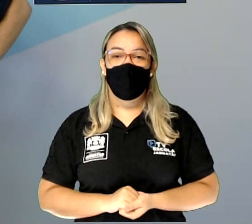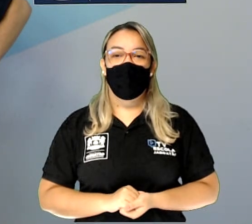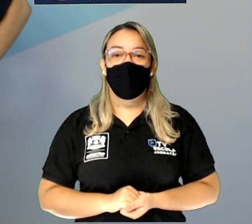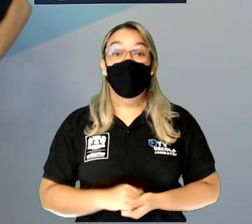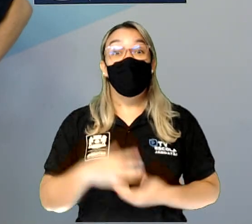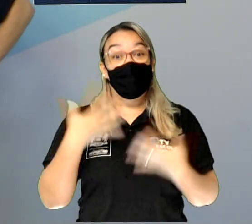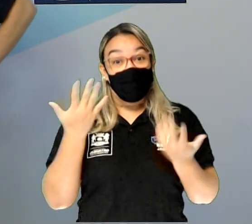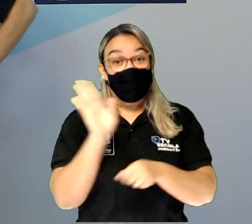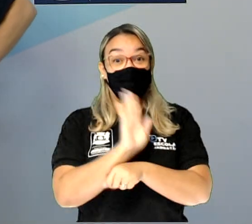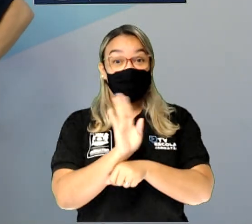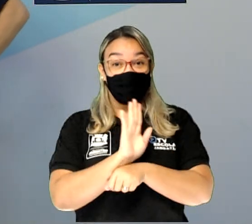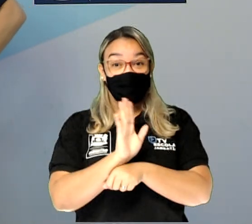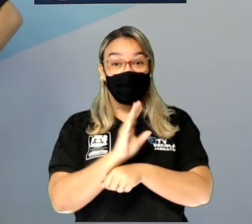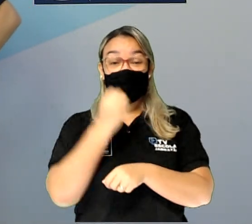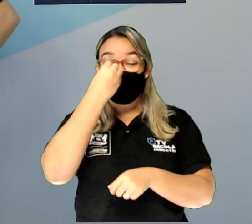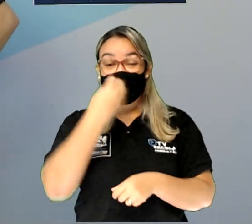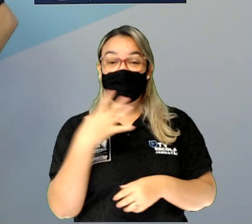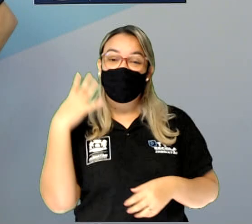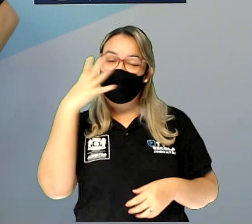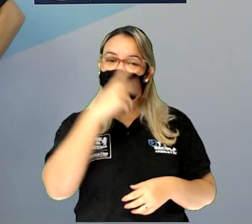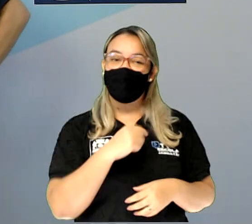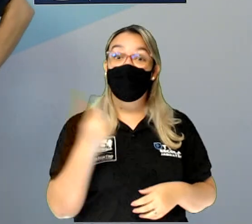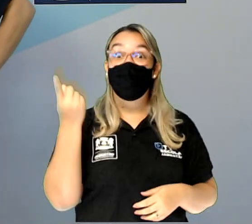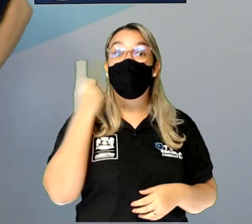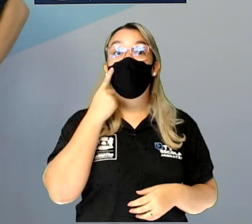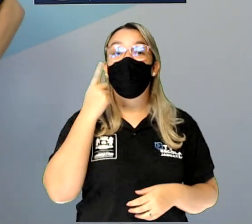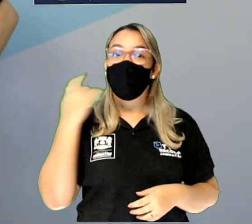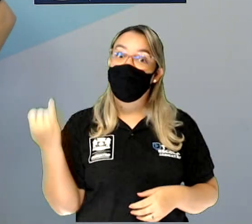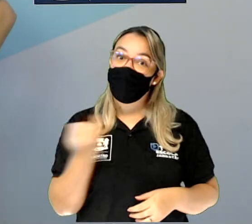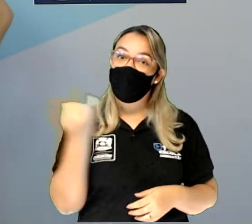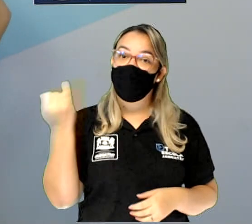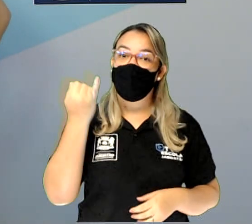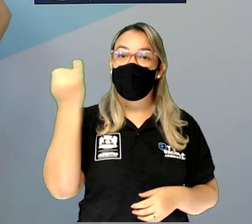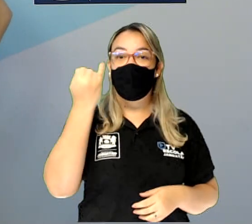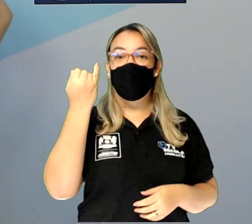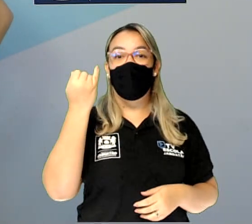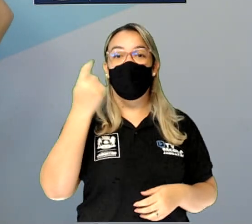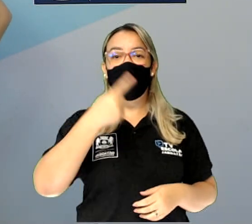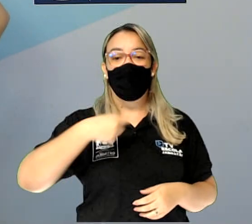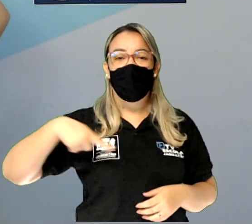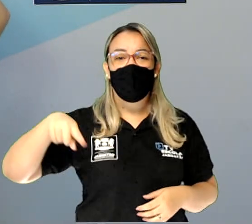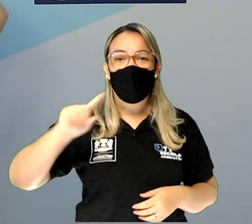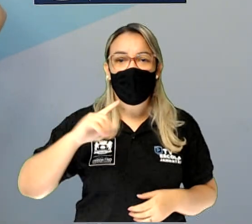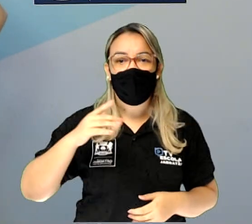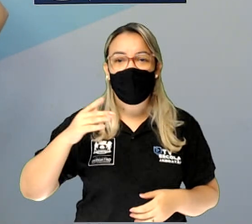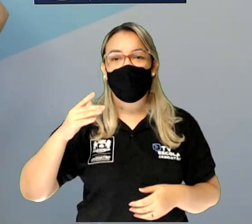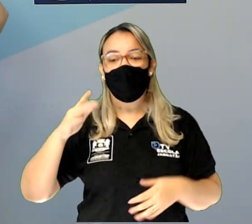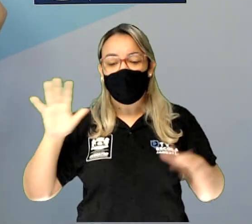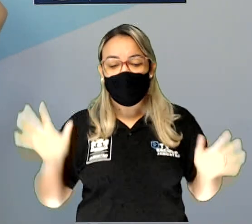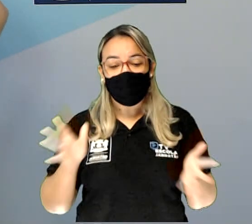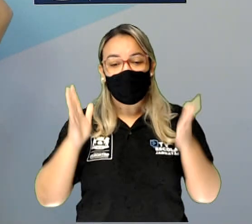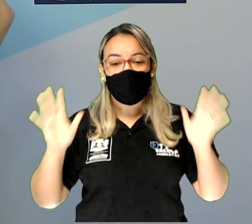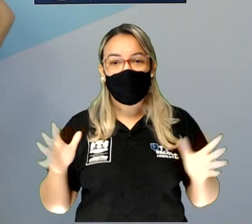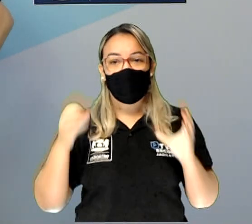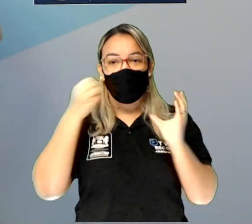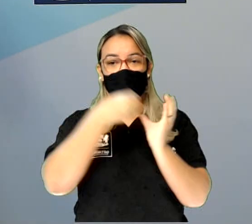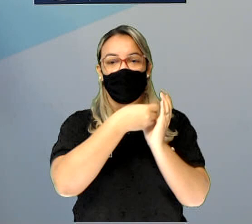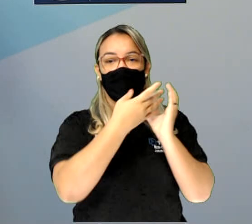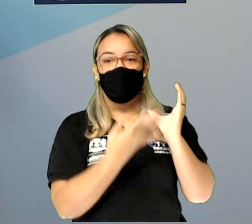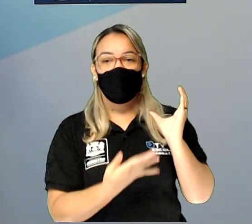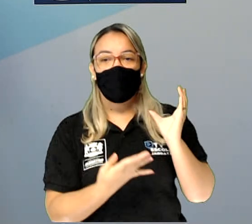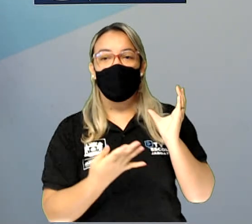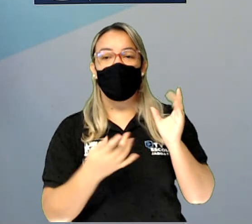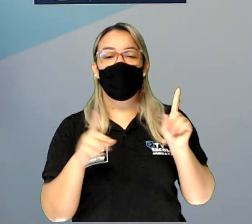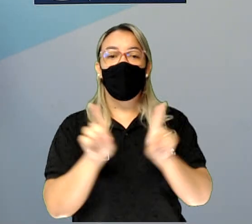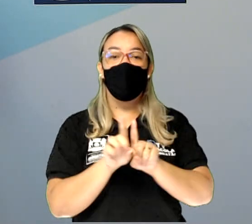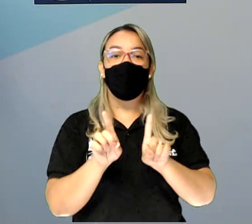Que vídeo maravilhoso, né? Olha só como é importante nós estimularmos a polinização. E ele